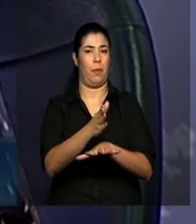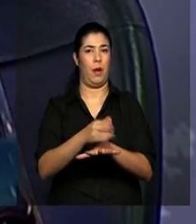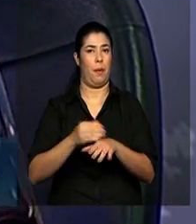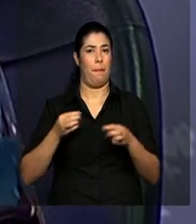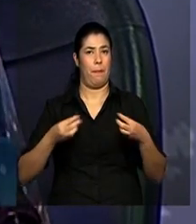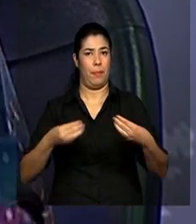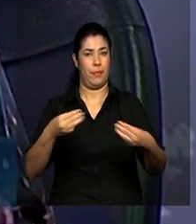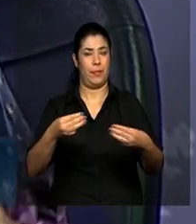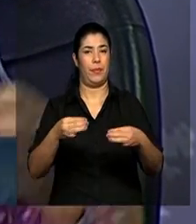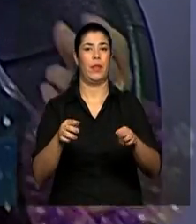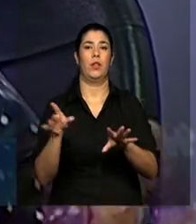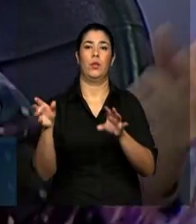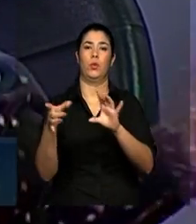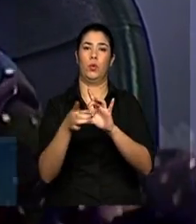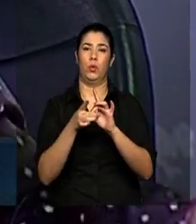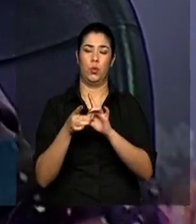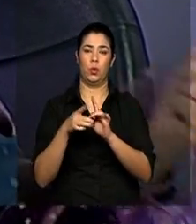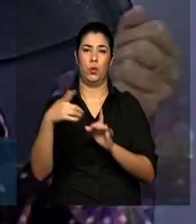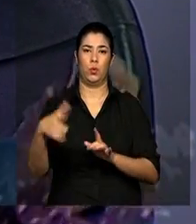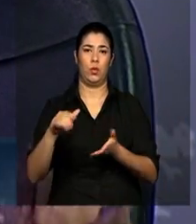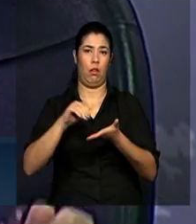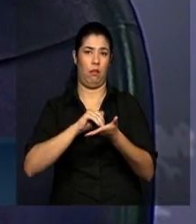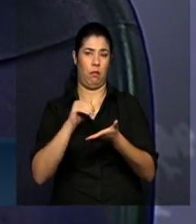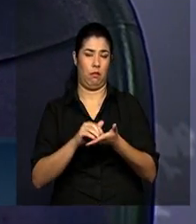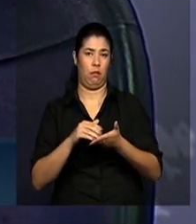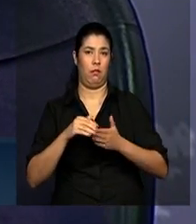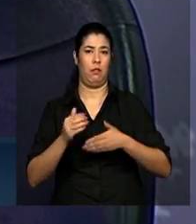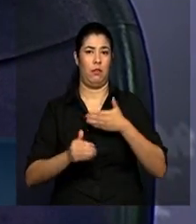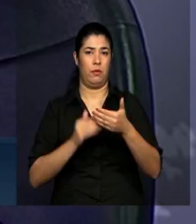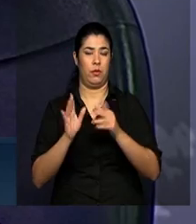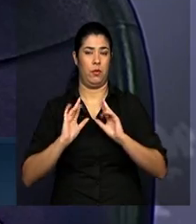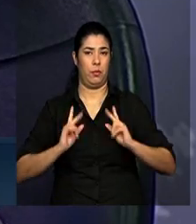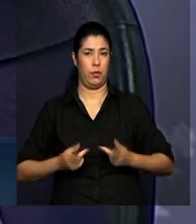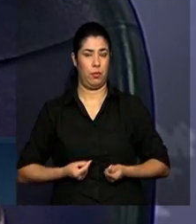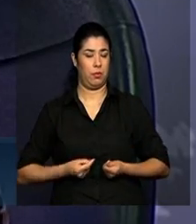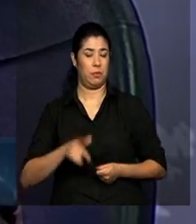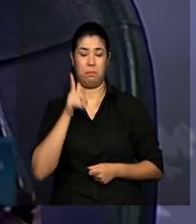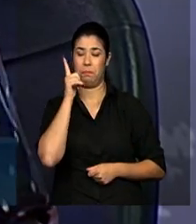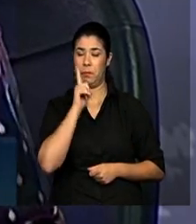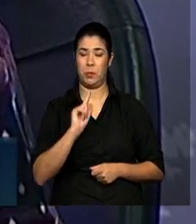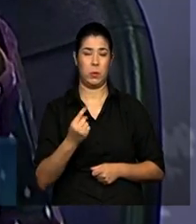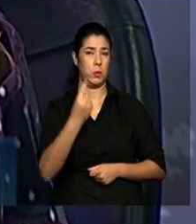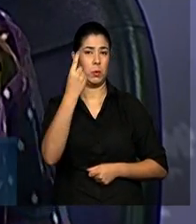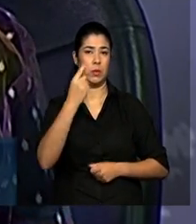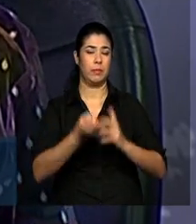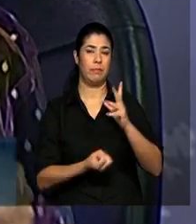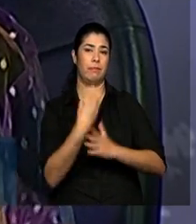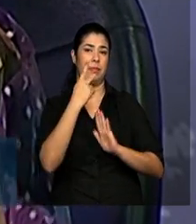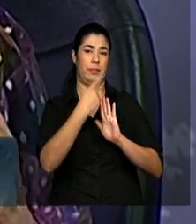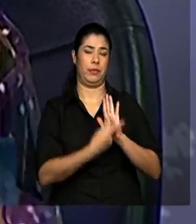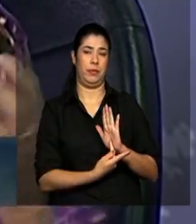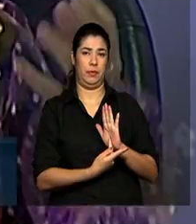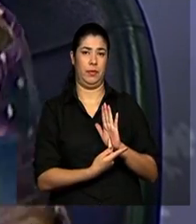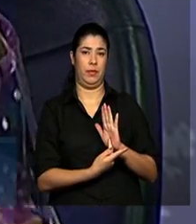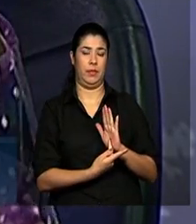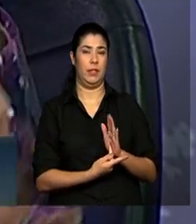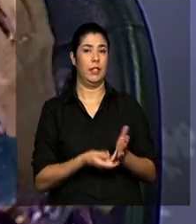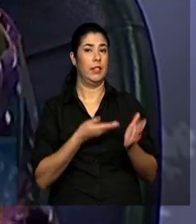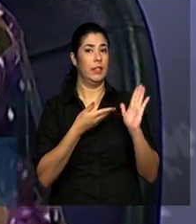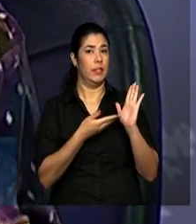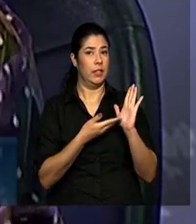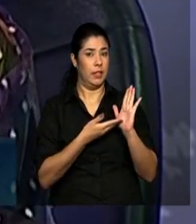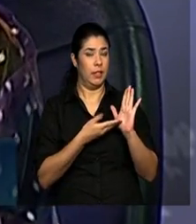aqui, nenhum dos três conseguiríamos implementá-la sozinhas. Então, é